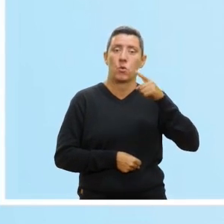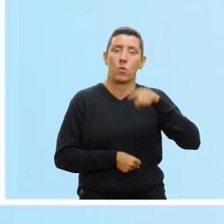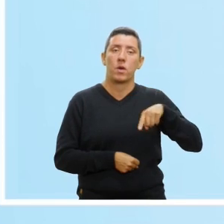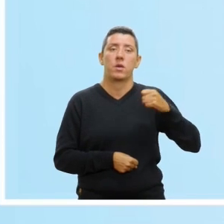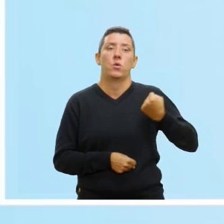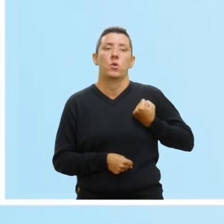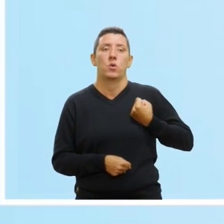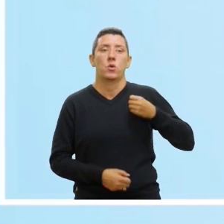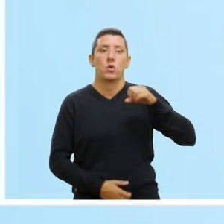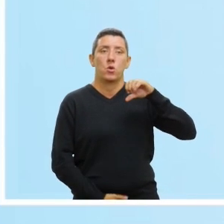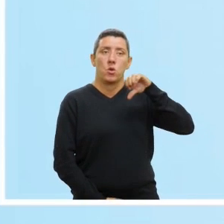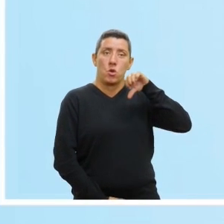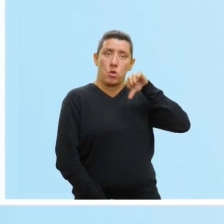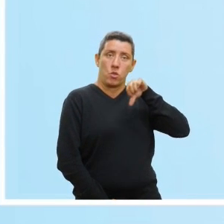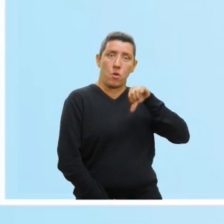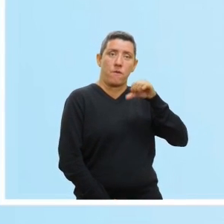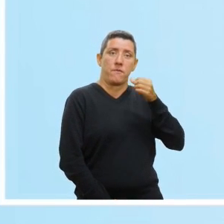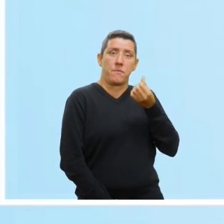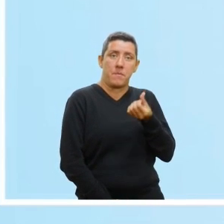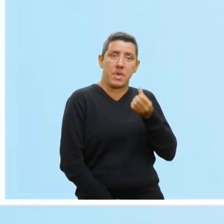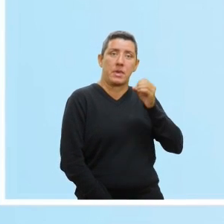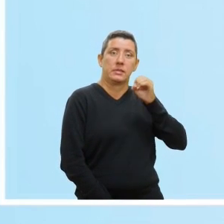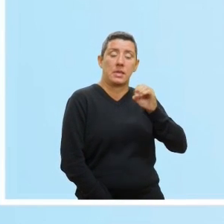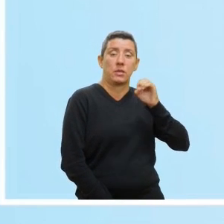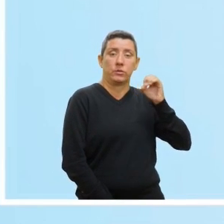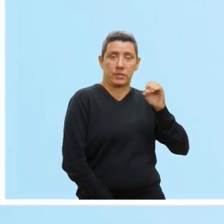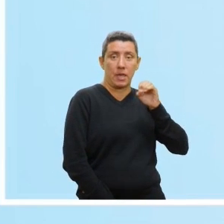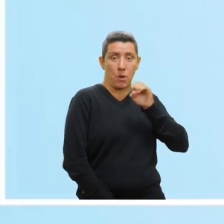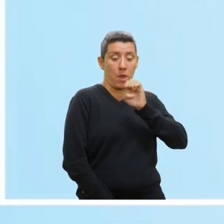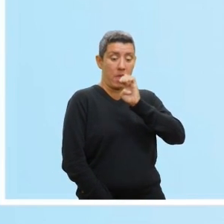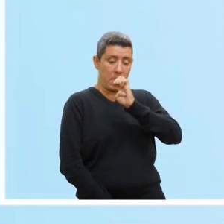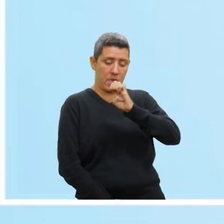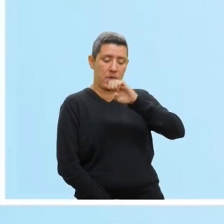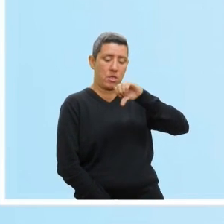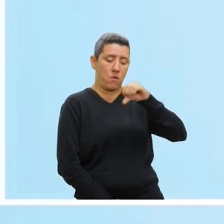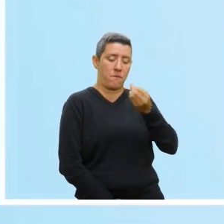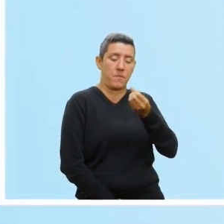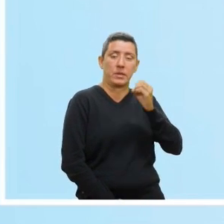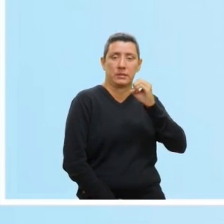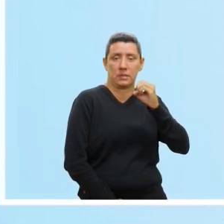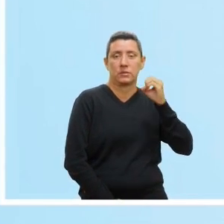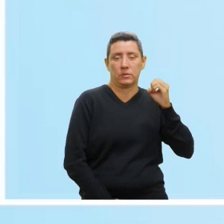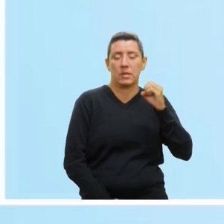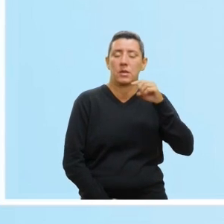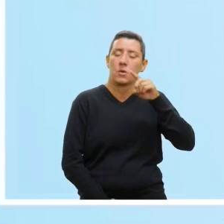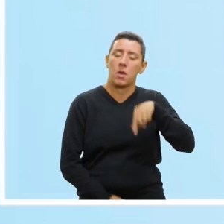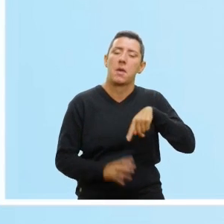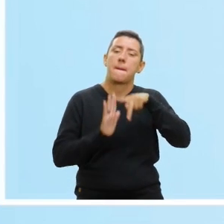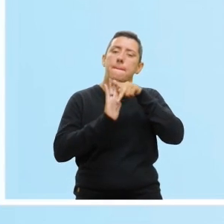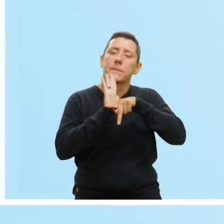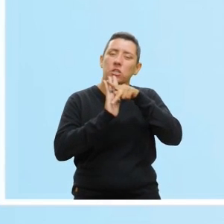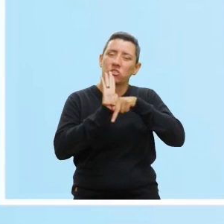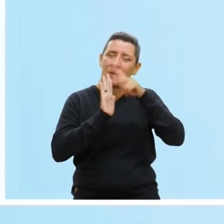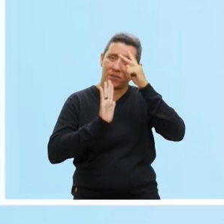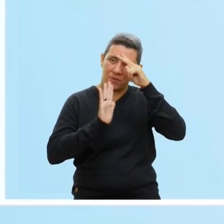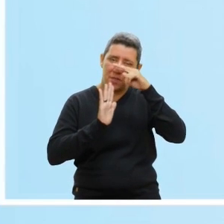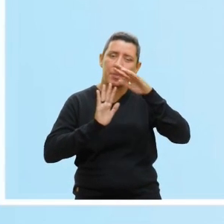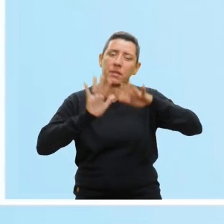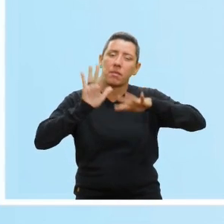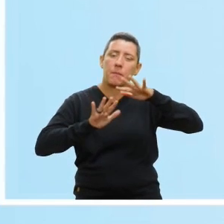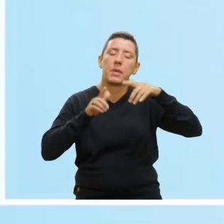9600, E9600. Então, como eu comentei, cada projeto ele pode ser diferente de acordo com a distância, né, de acordo